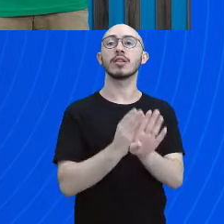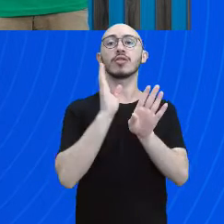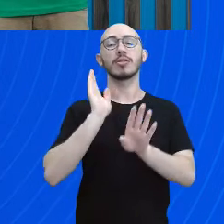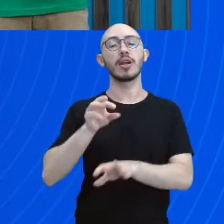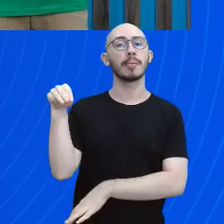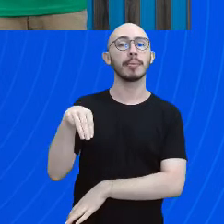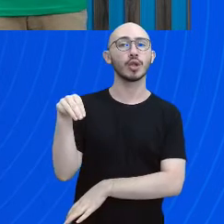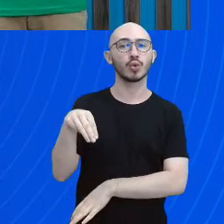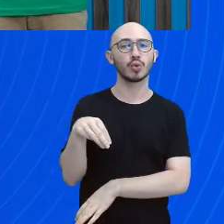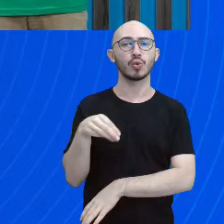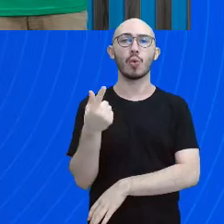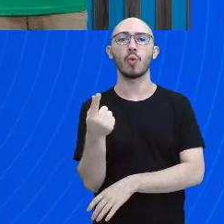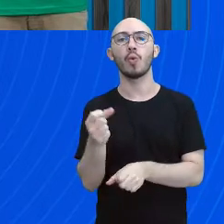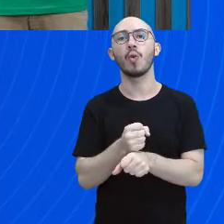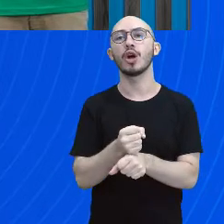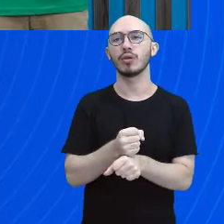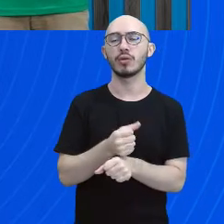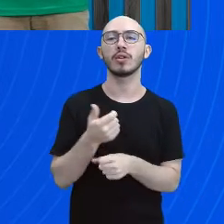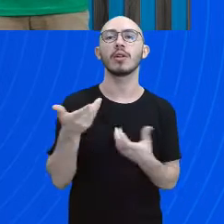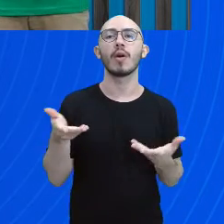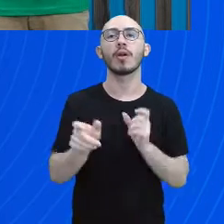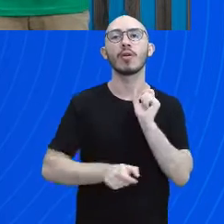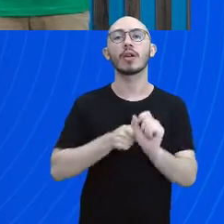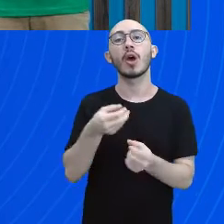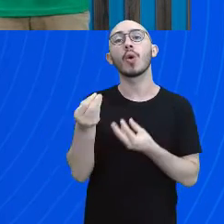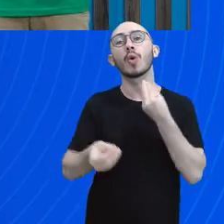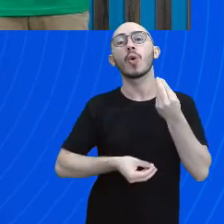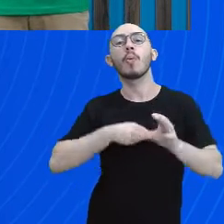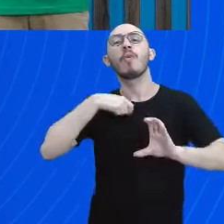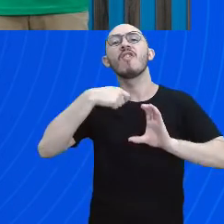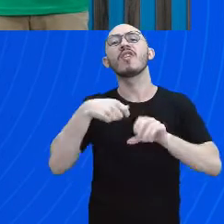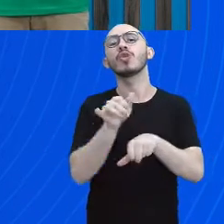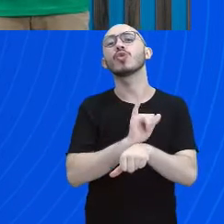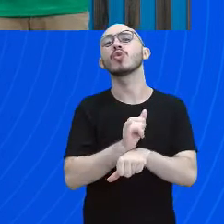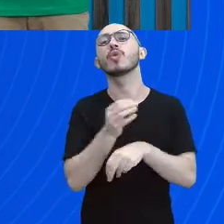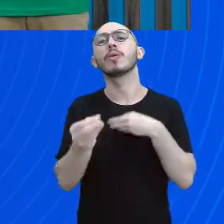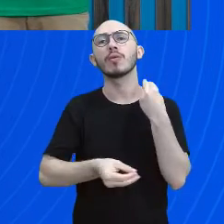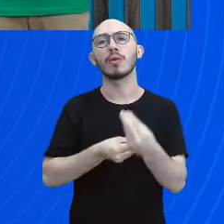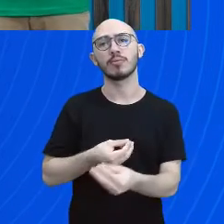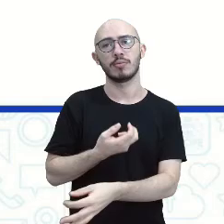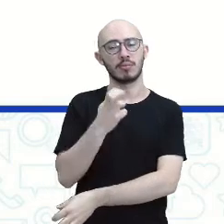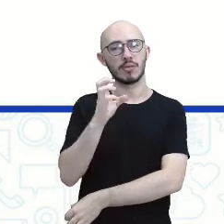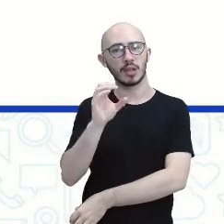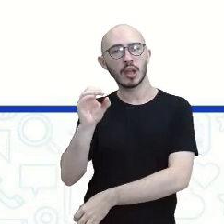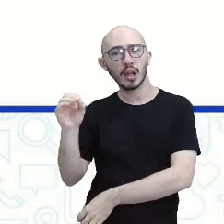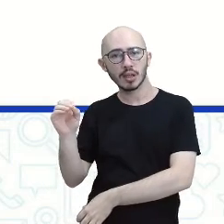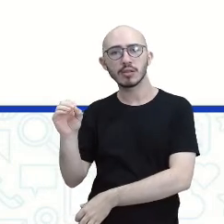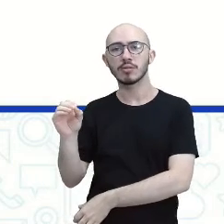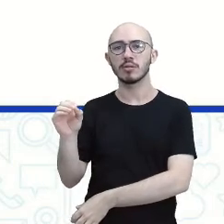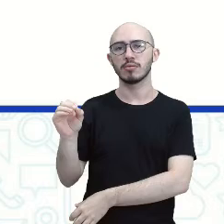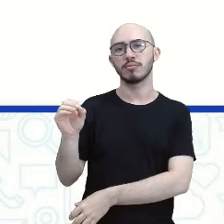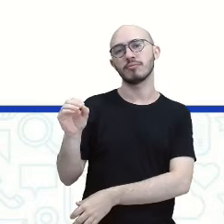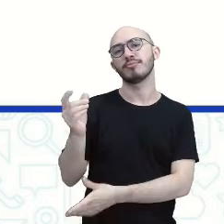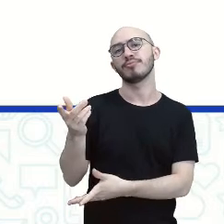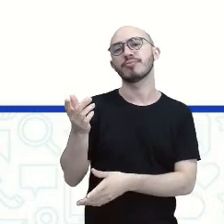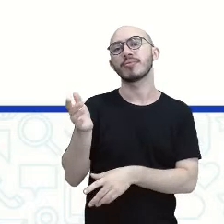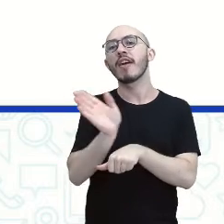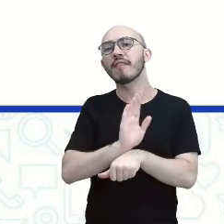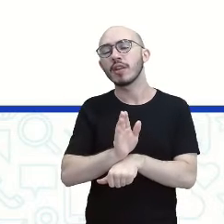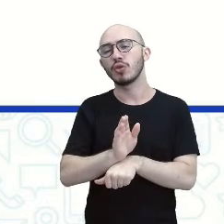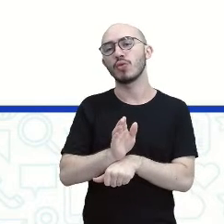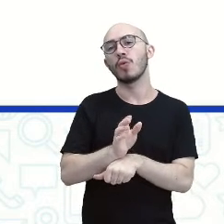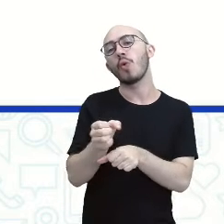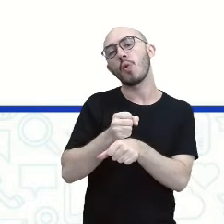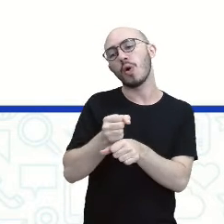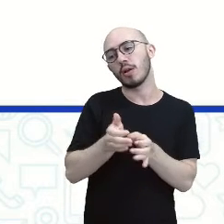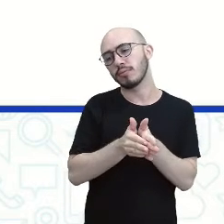minutos em um ano e agora a gente vai ver a questão dos vídeos do YouTube, ou seja, são 500 horas de vídeo por ano, multiplicando a gente tem aí que